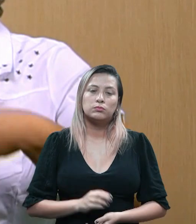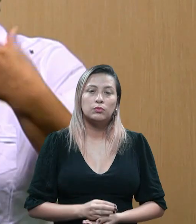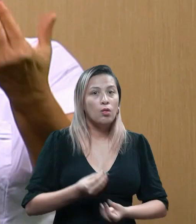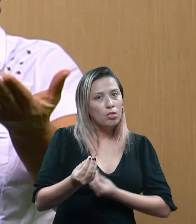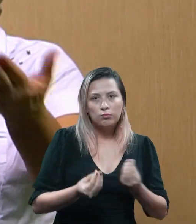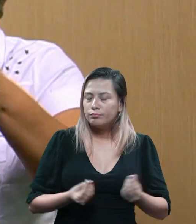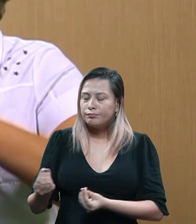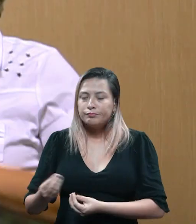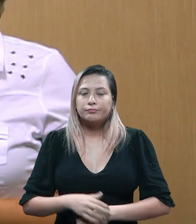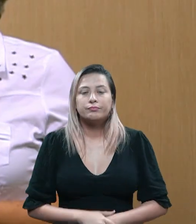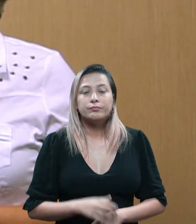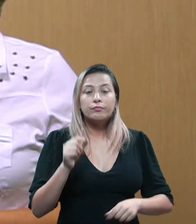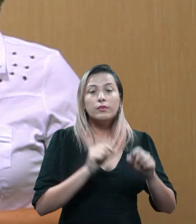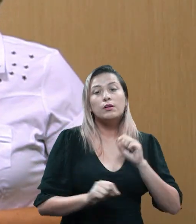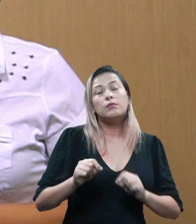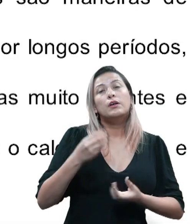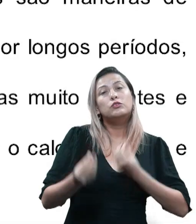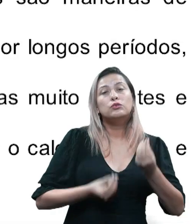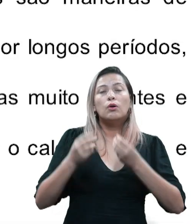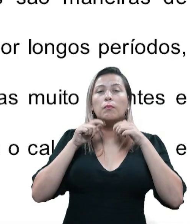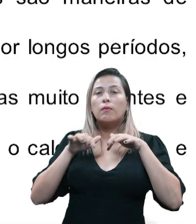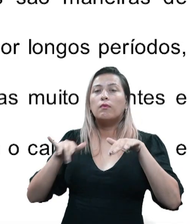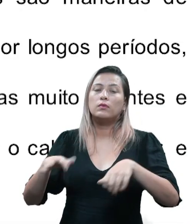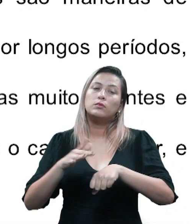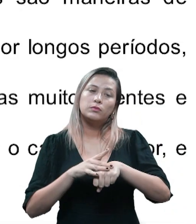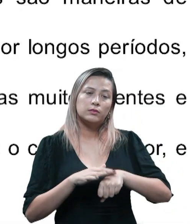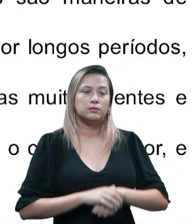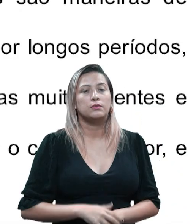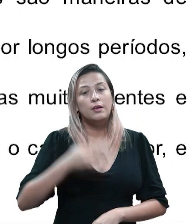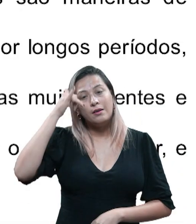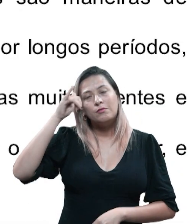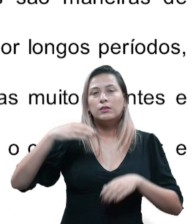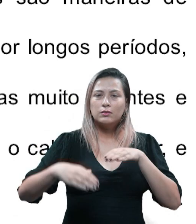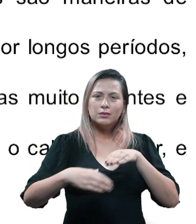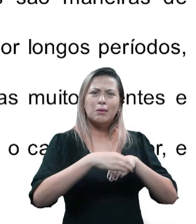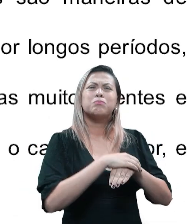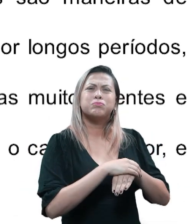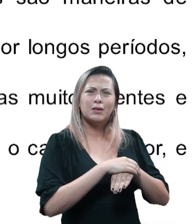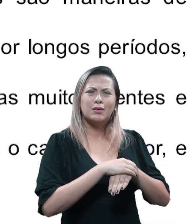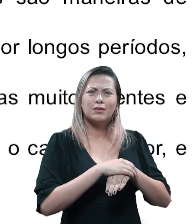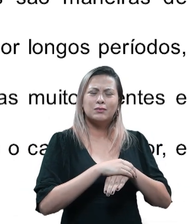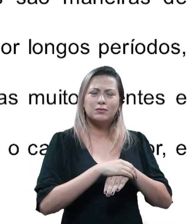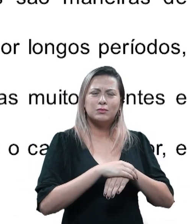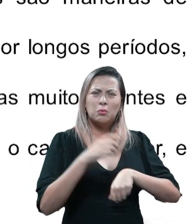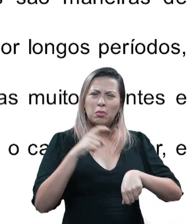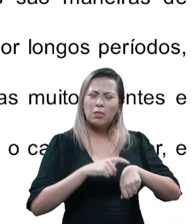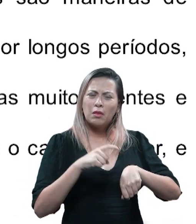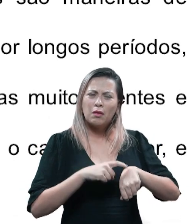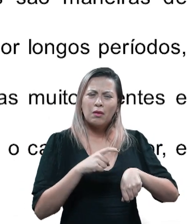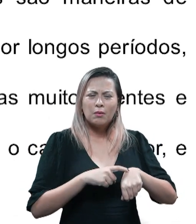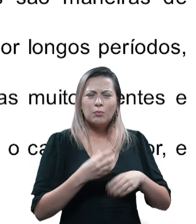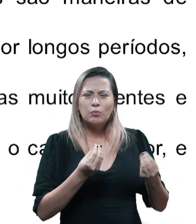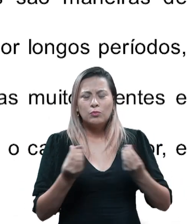Esses são modos de transmitir doenças. Evite usar calçados fechados por longo período. Opte pelos